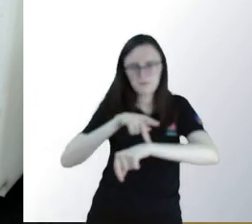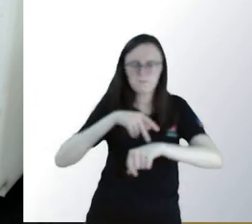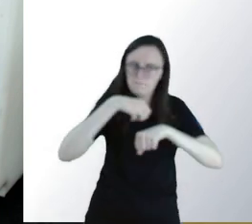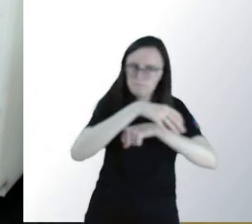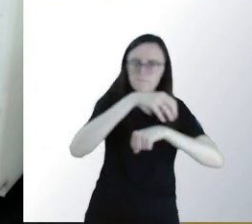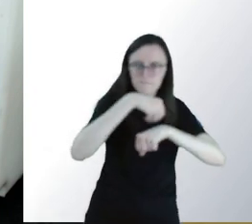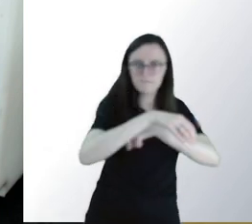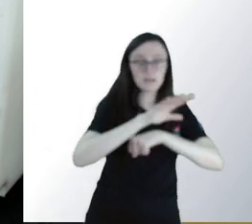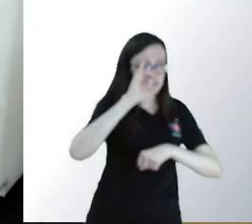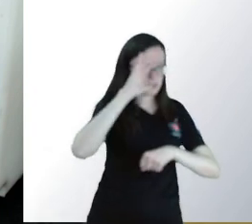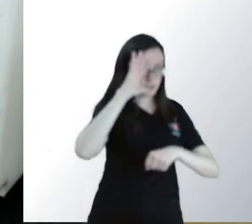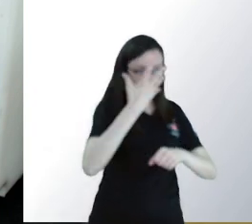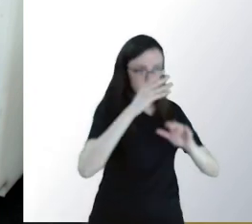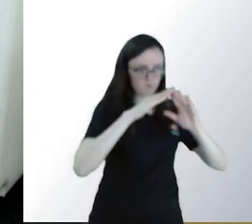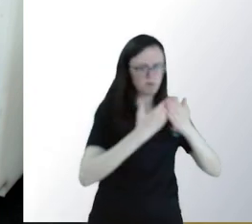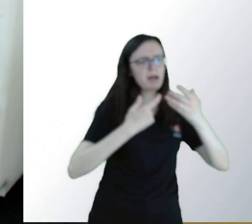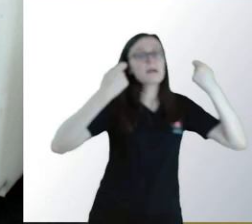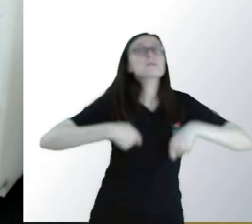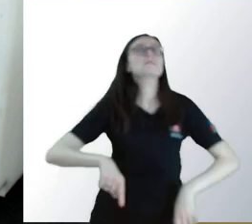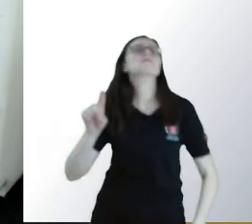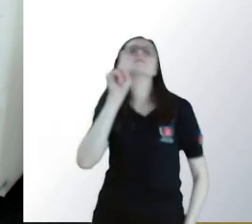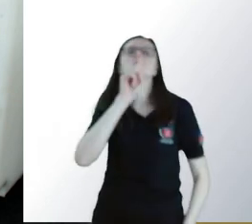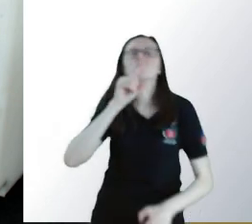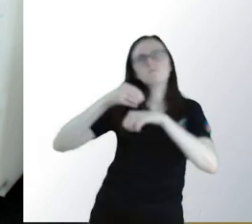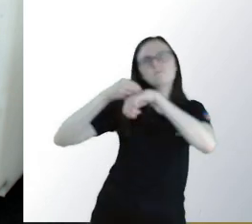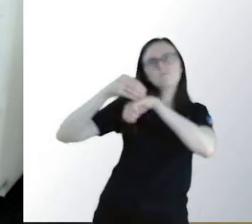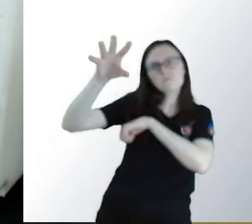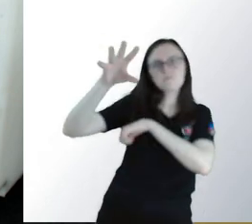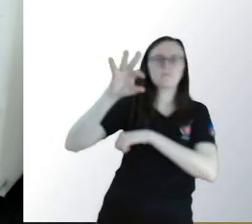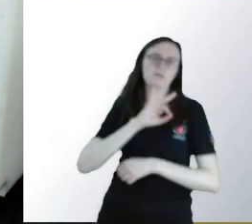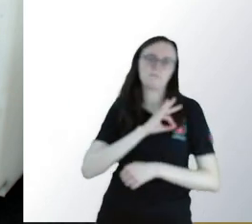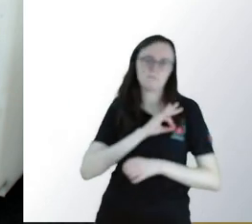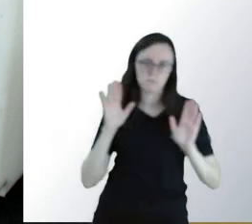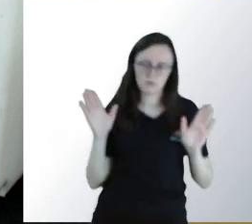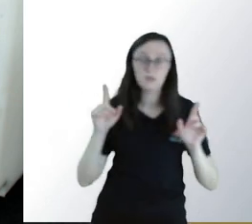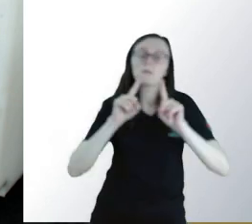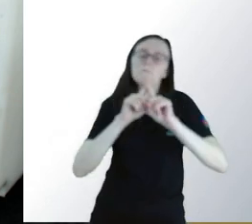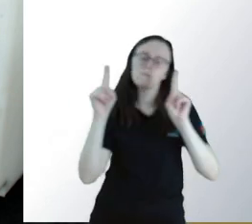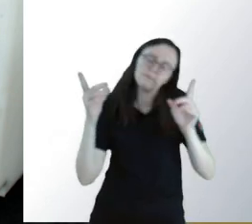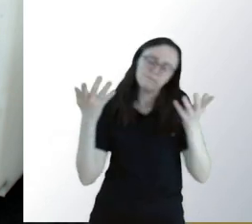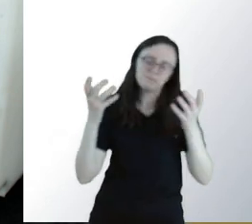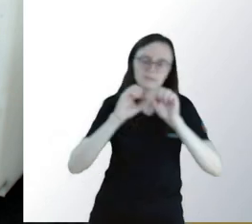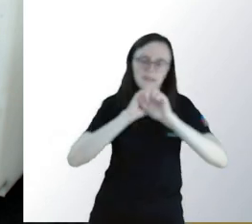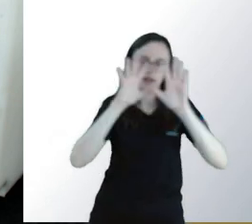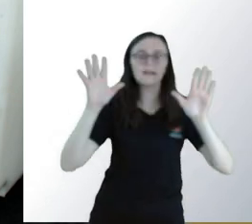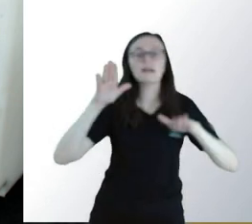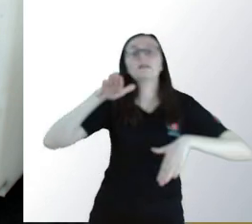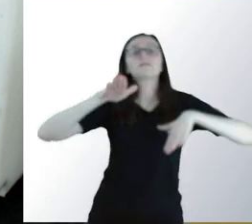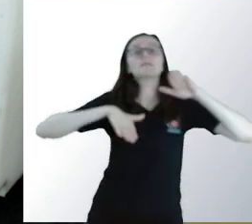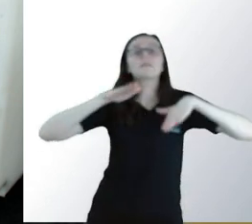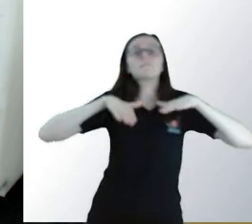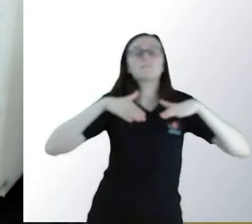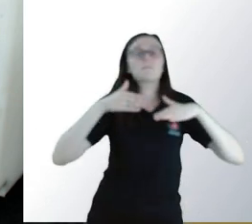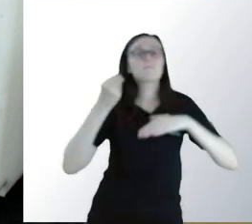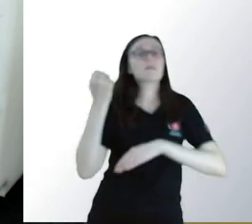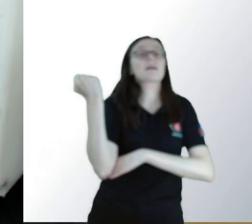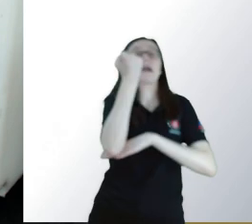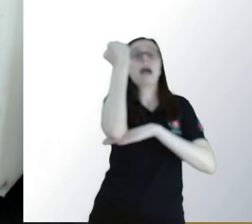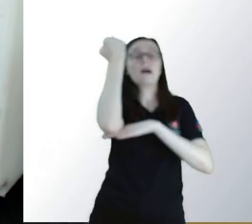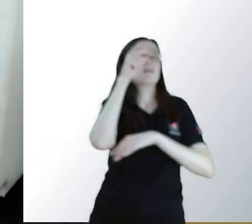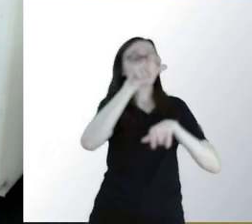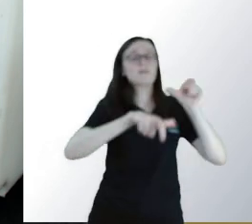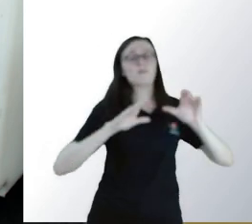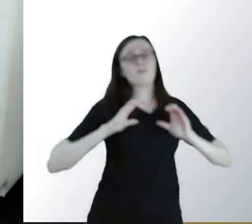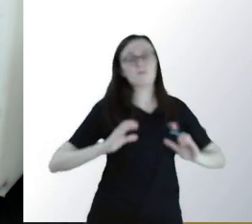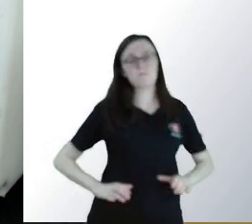se resolver na escola, não há necessidade de ser encaminhada à polícia. Mas isso, claro, que depende muito da gravidade da conduta